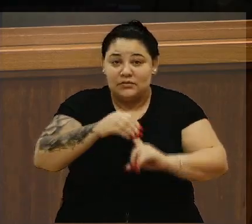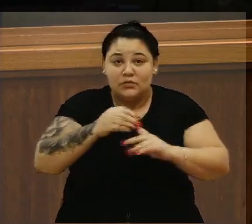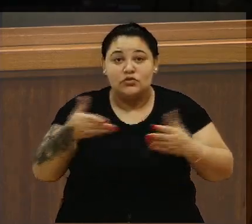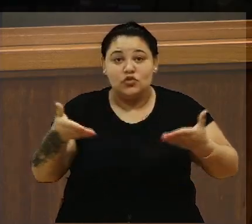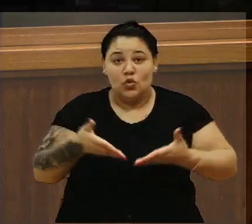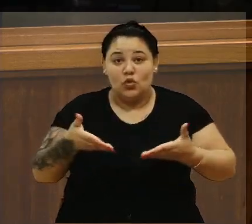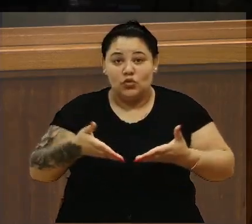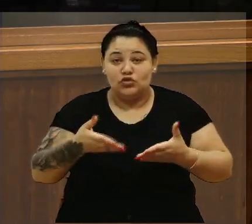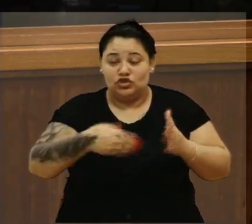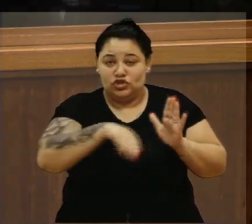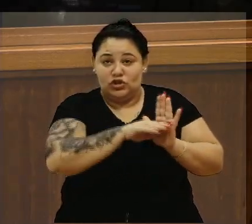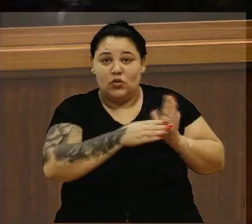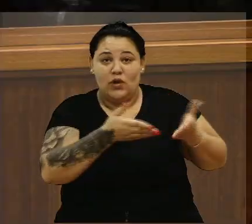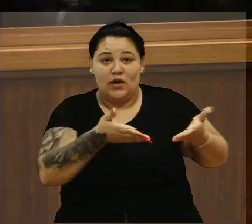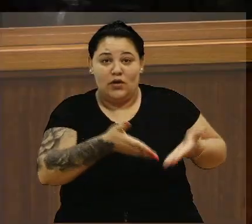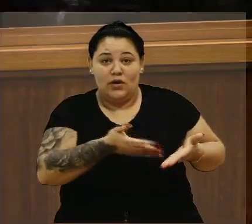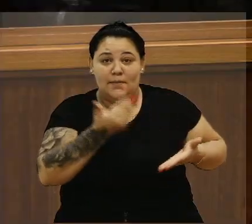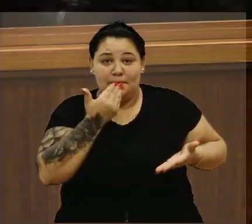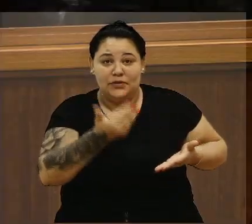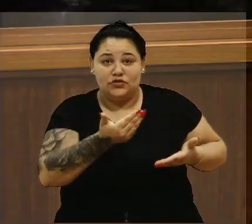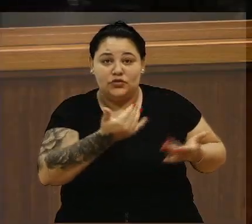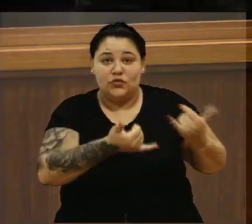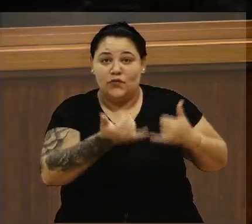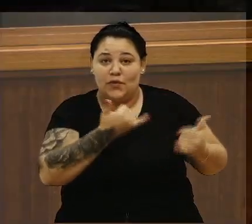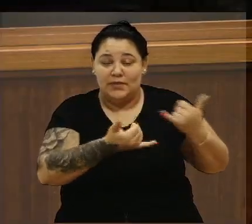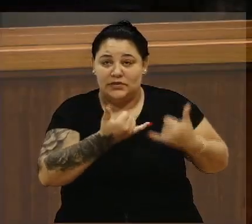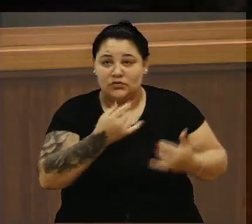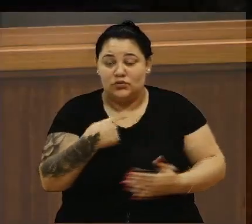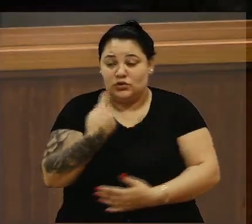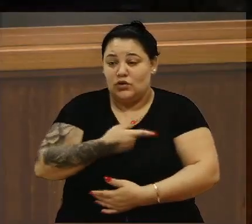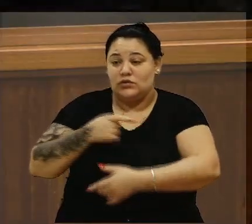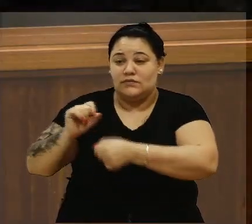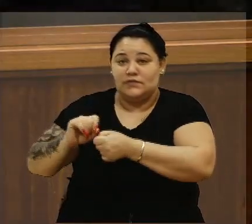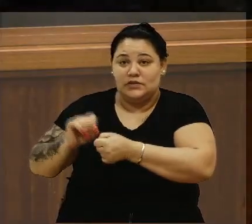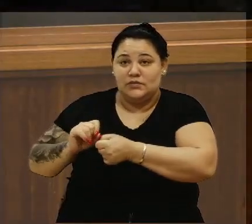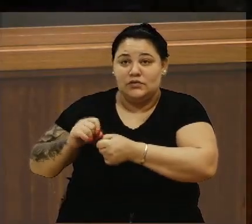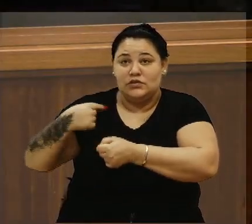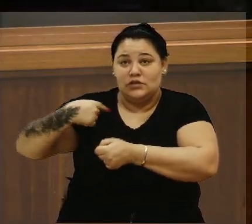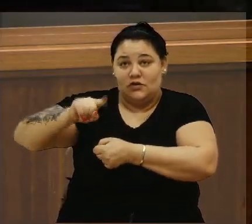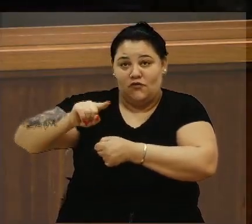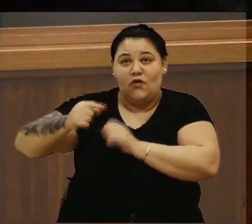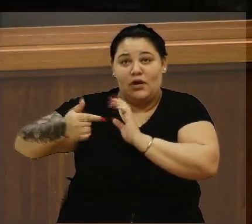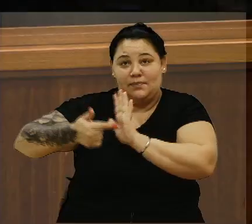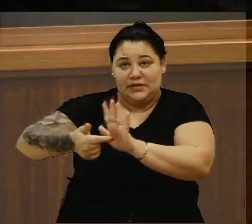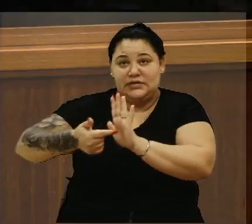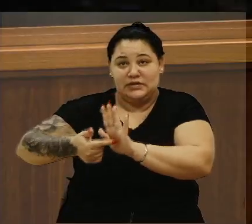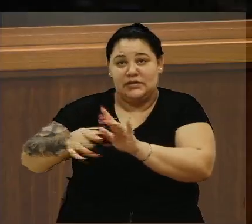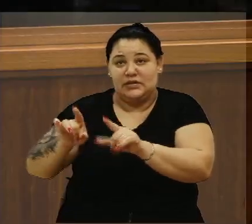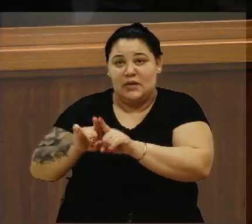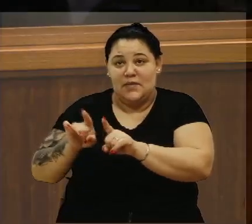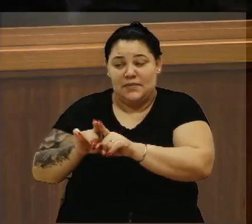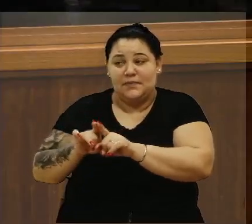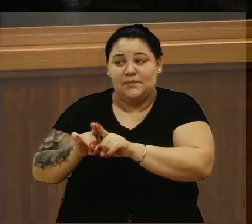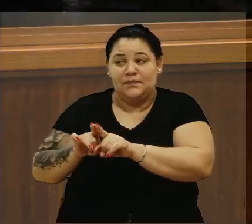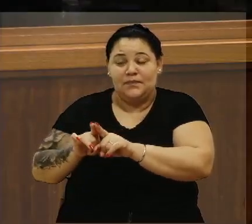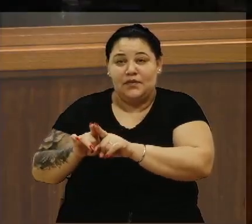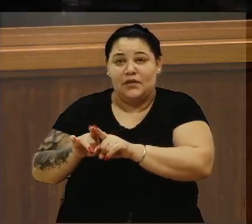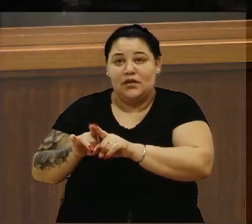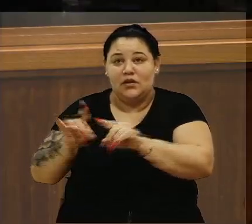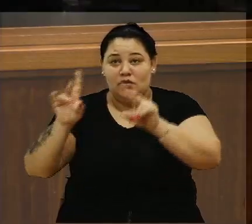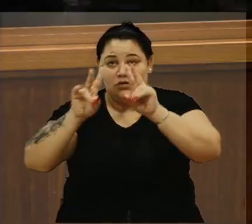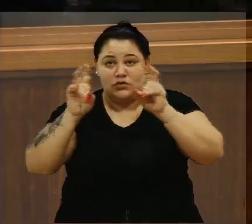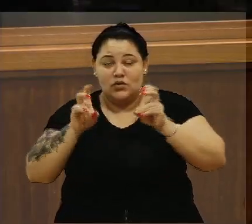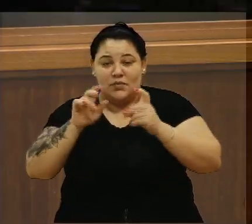a recém o pedido de informação que nós fizemos, e eu vou apresentar todo aqui oportunamente sobre